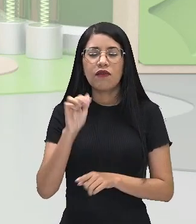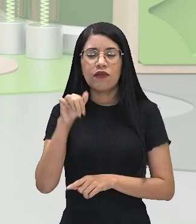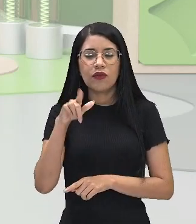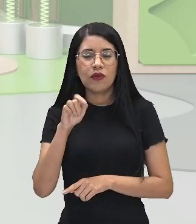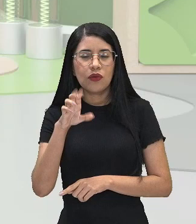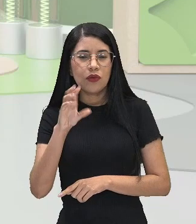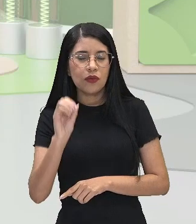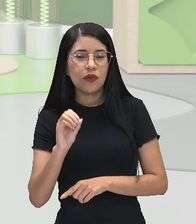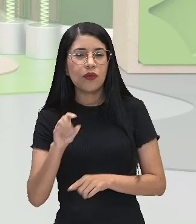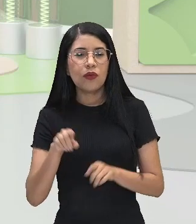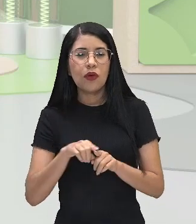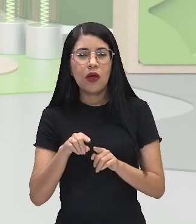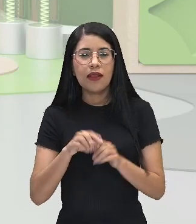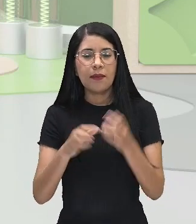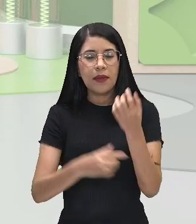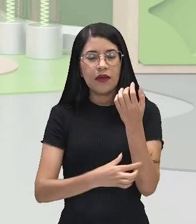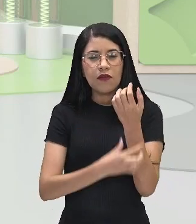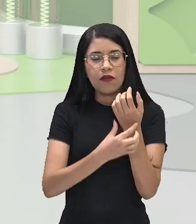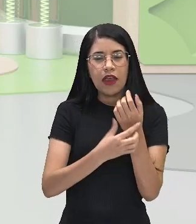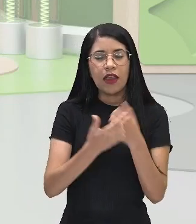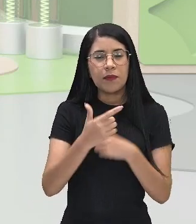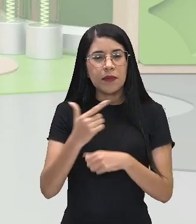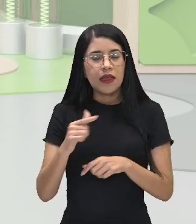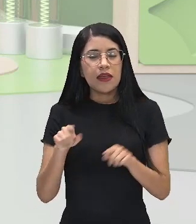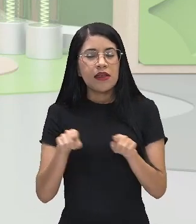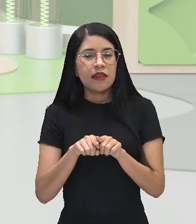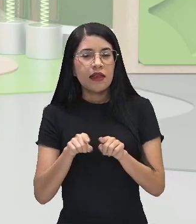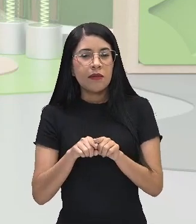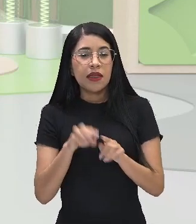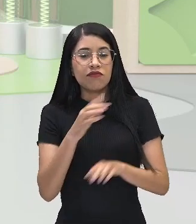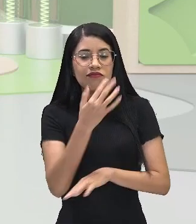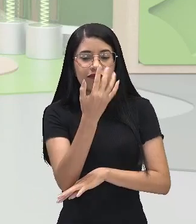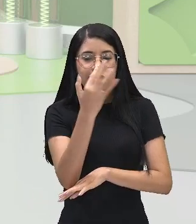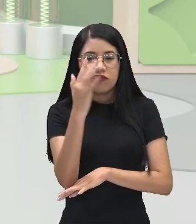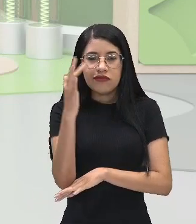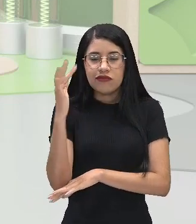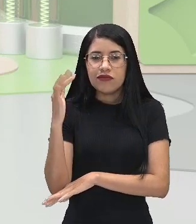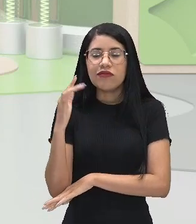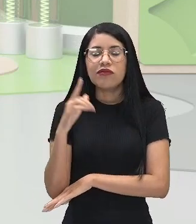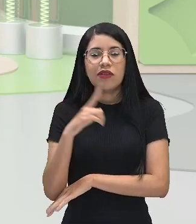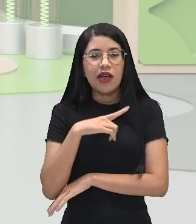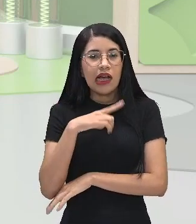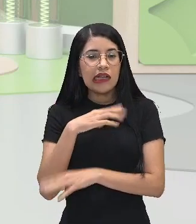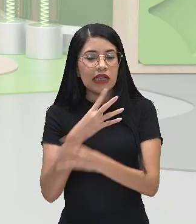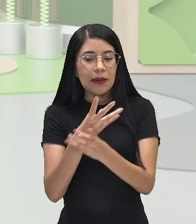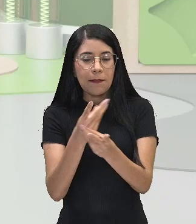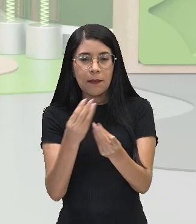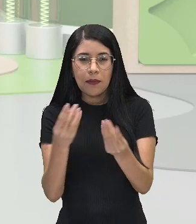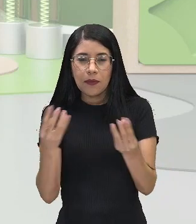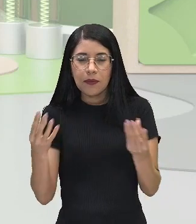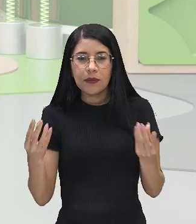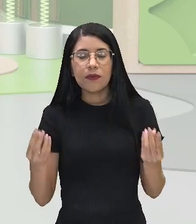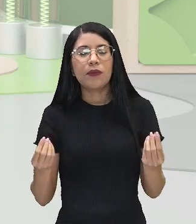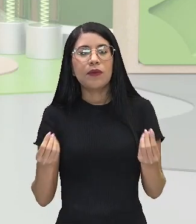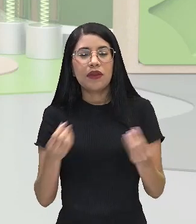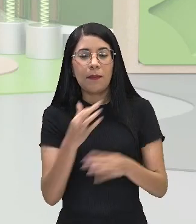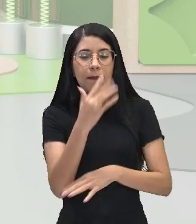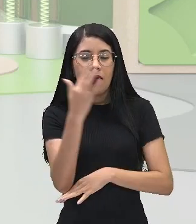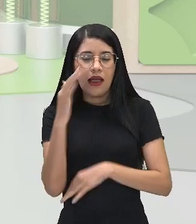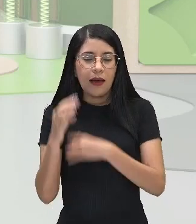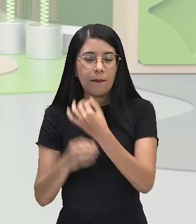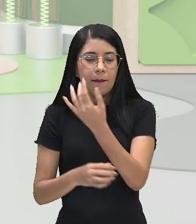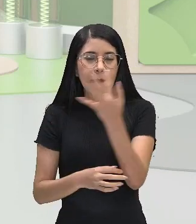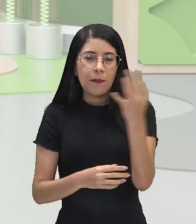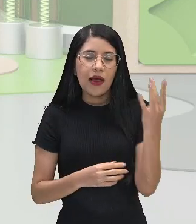muitos invertebrados e também flora. Nós temos muitas plantas que